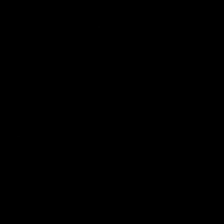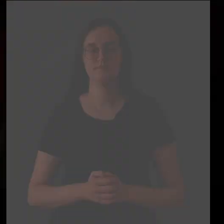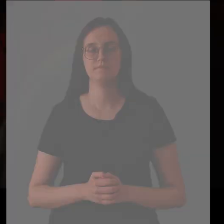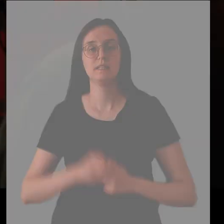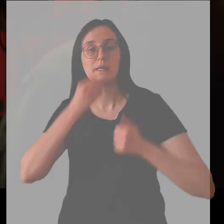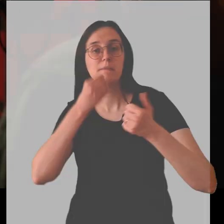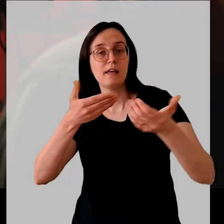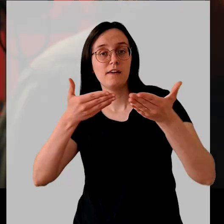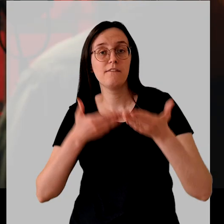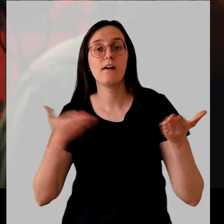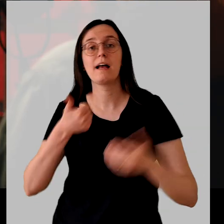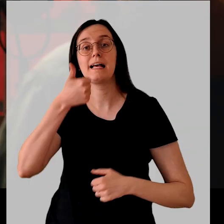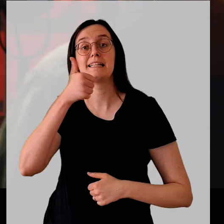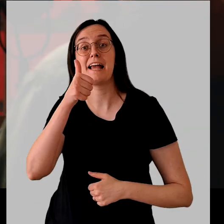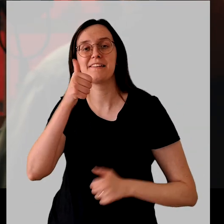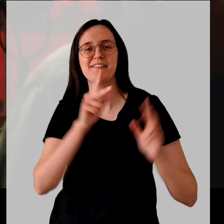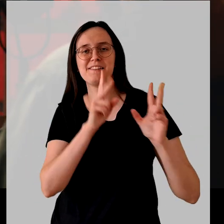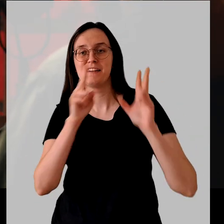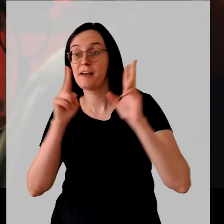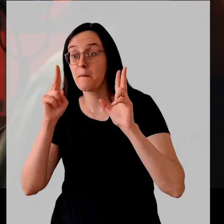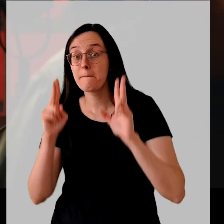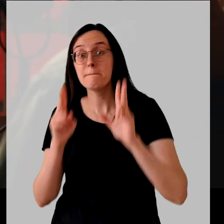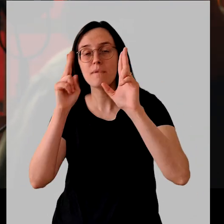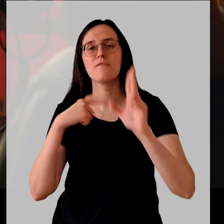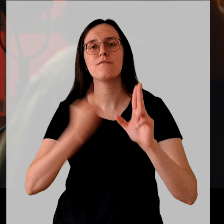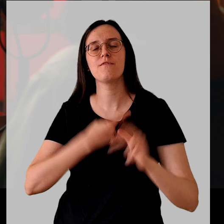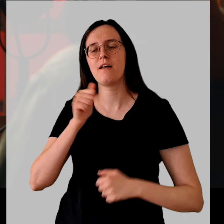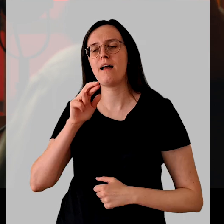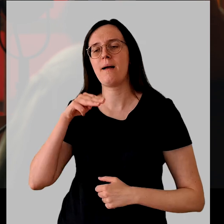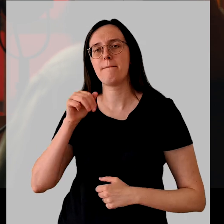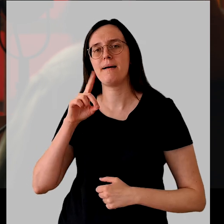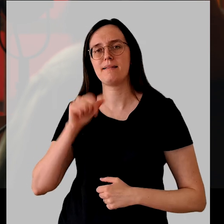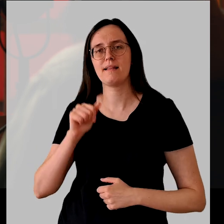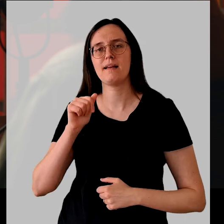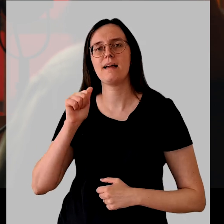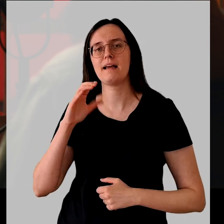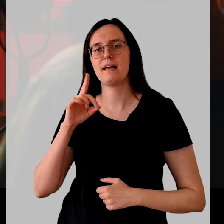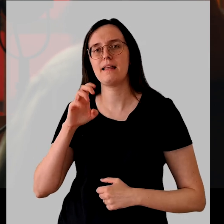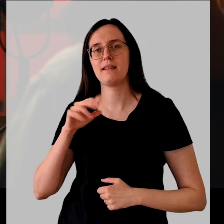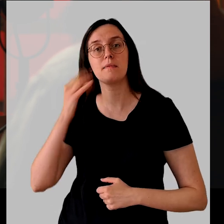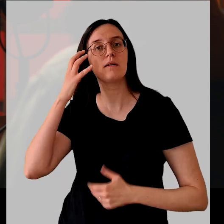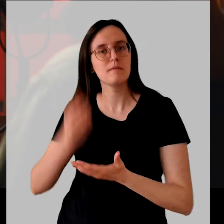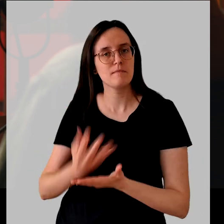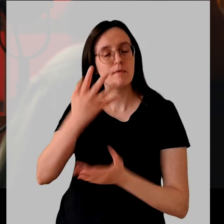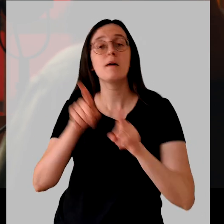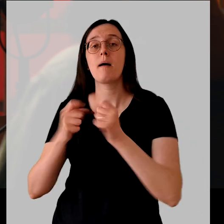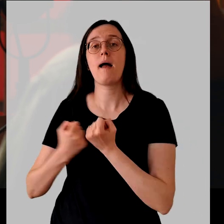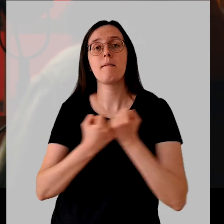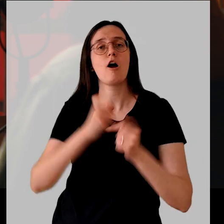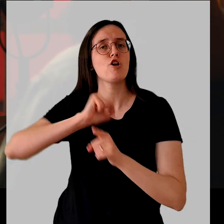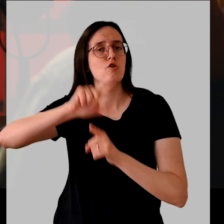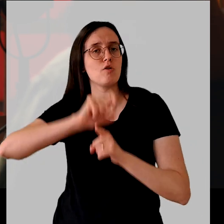Federal. Sejam bem-vindos ao 11º episódio do nosso Armada Academy Podcast, que conta